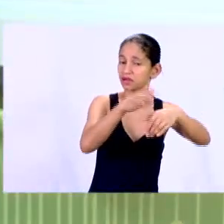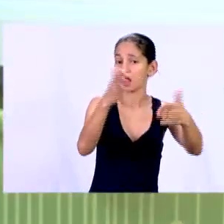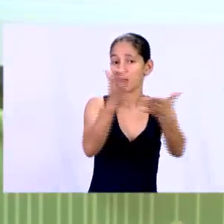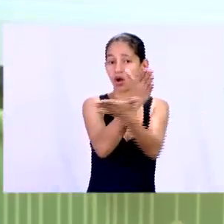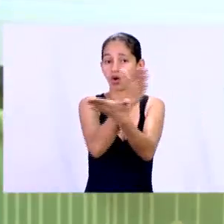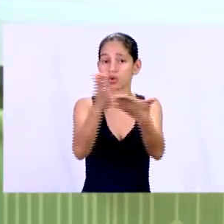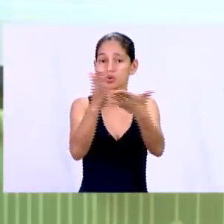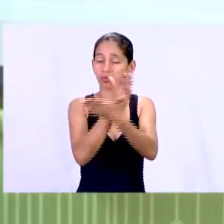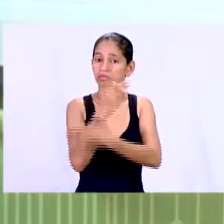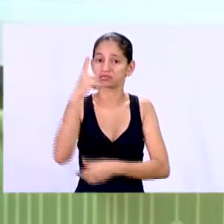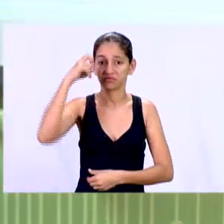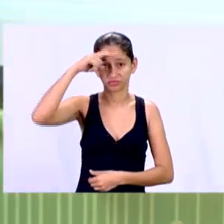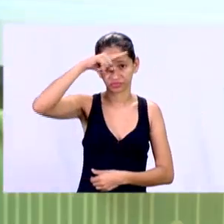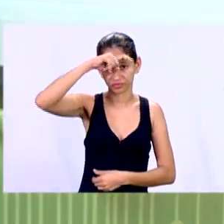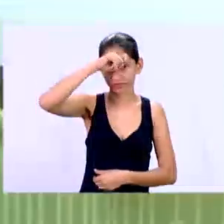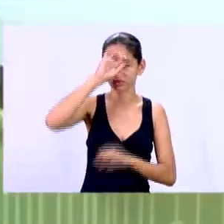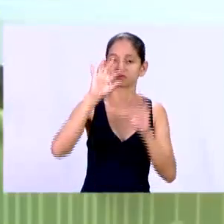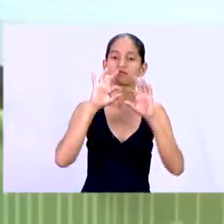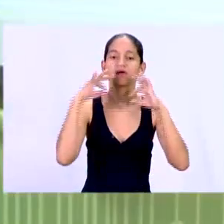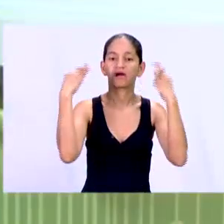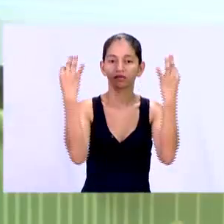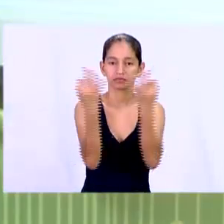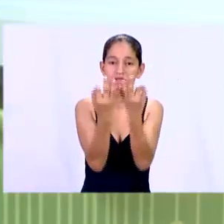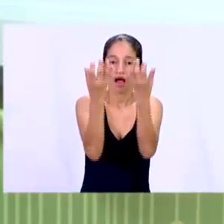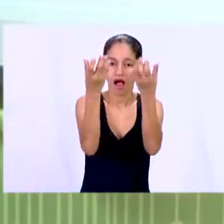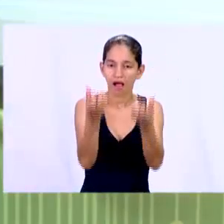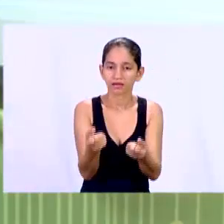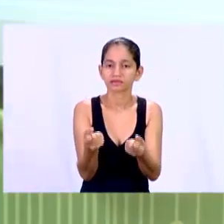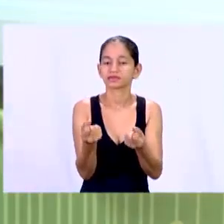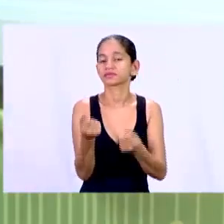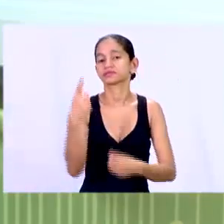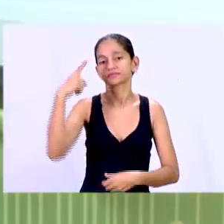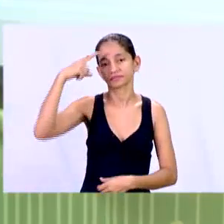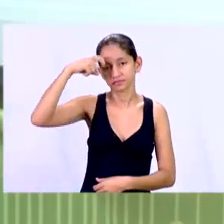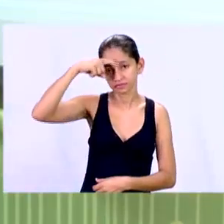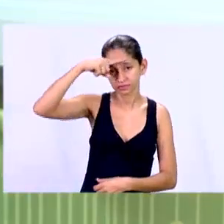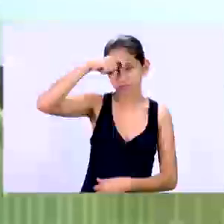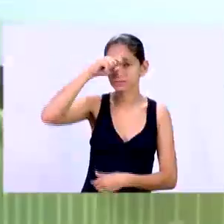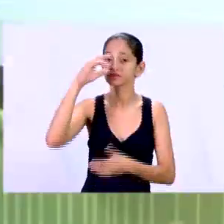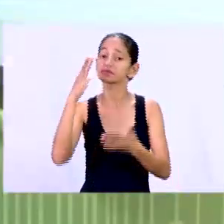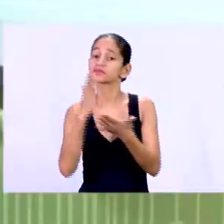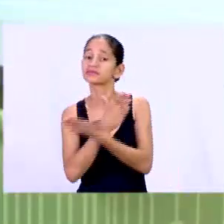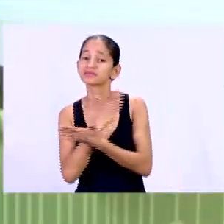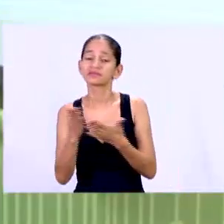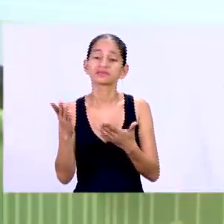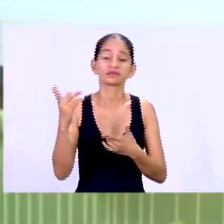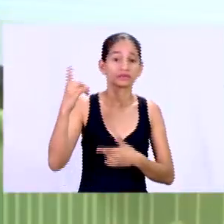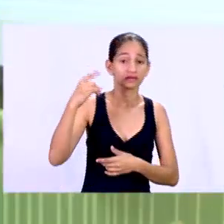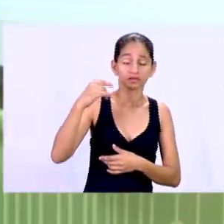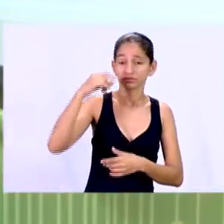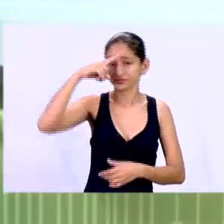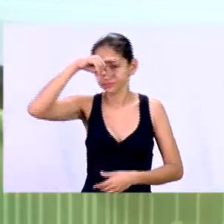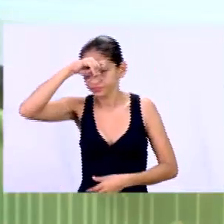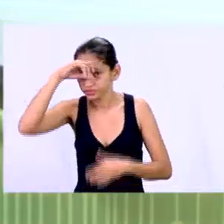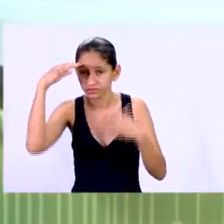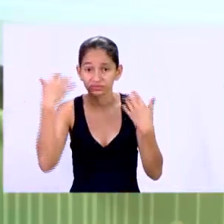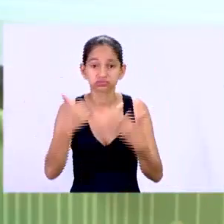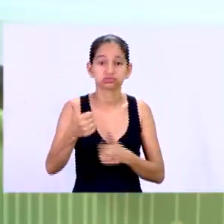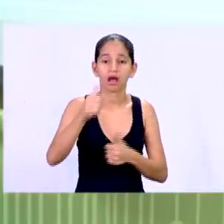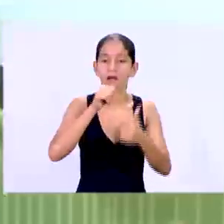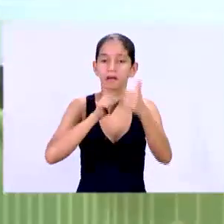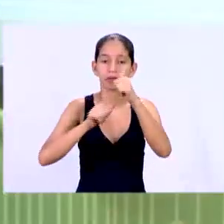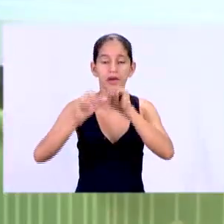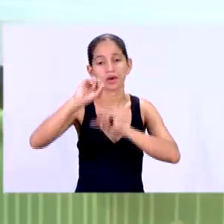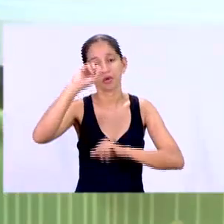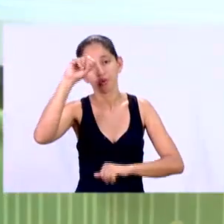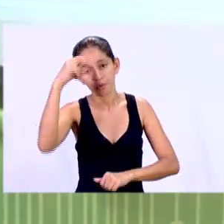patologias que são difíceis para a família, né? Às vezes a pessoa ela tem alguma dependência química e a família não sabe muito